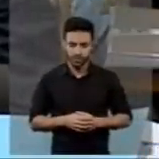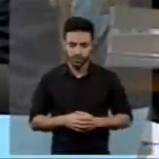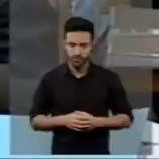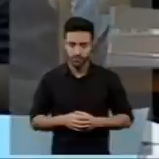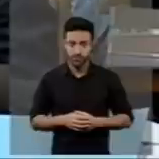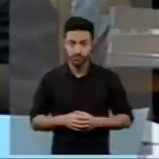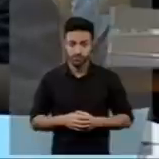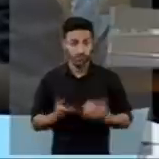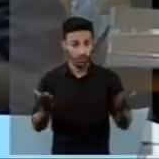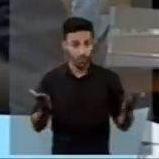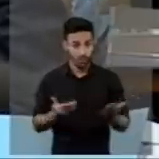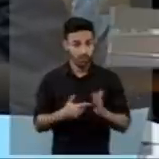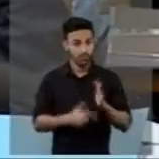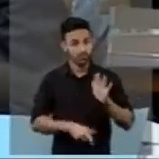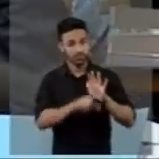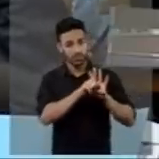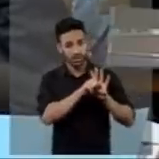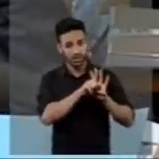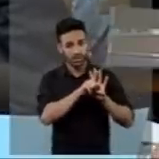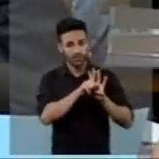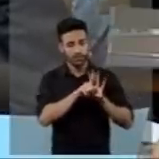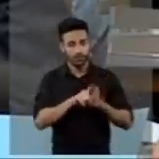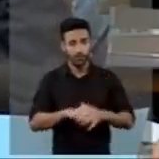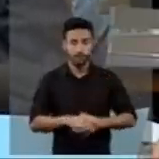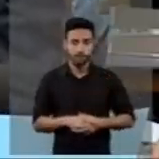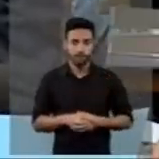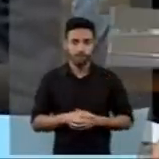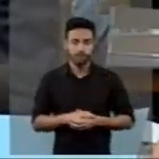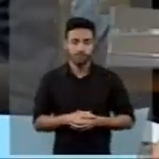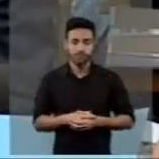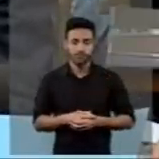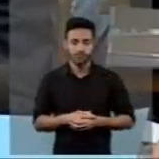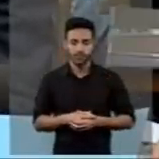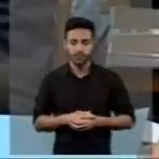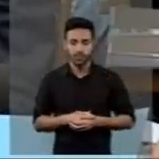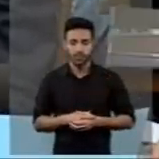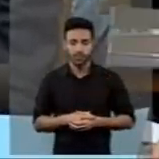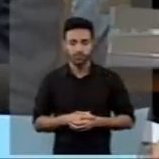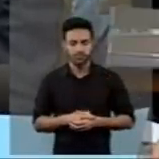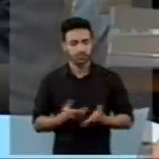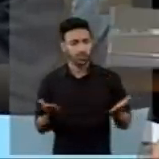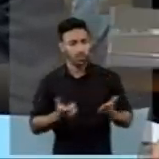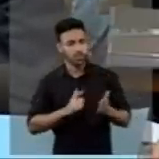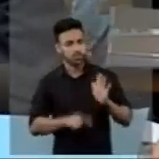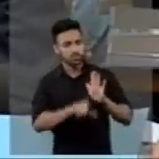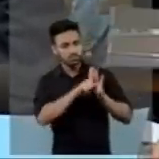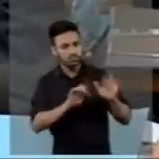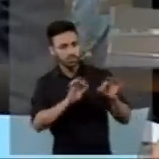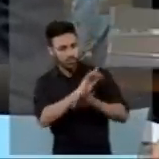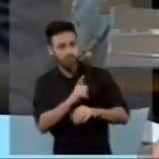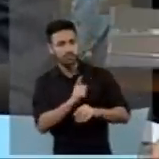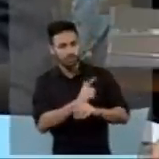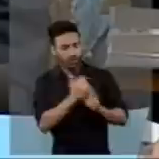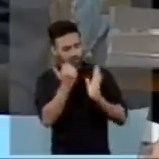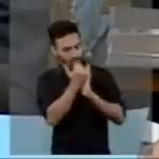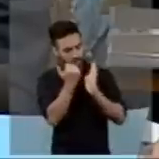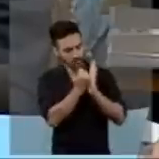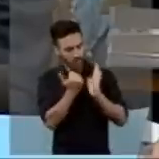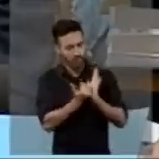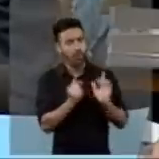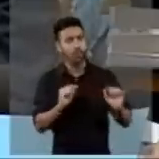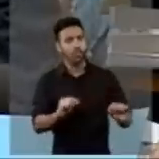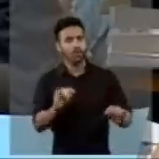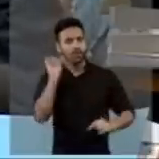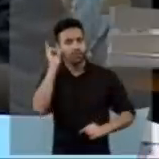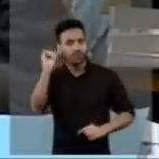a legislação, ela de certa maneira contempla essas medidas que evitam